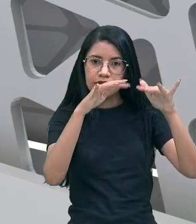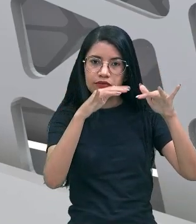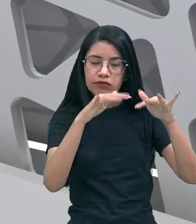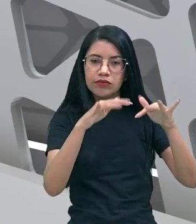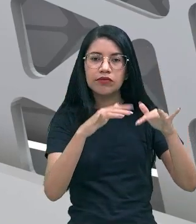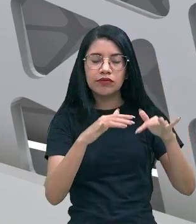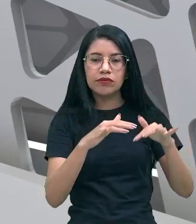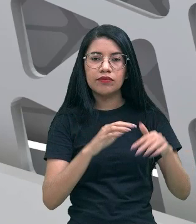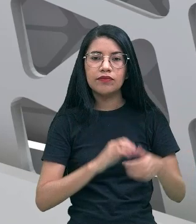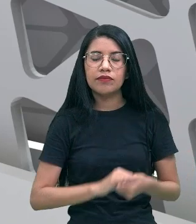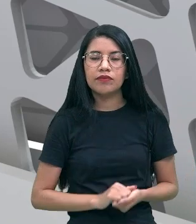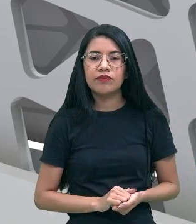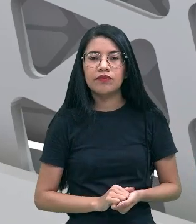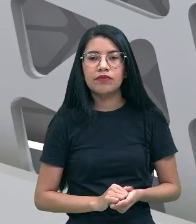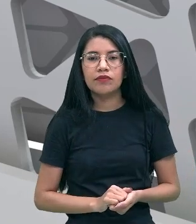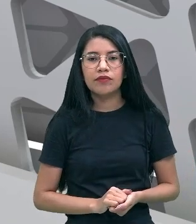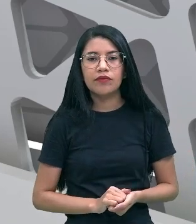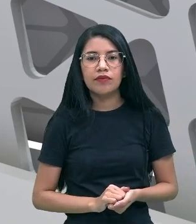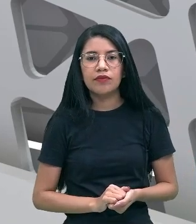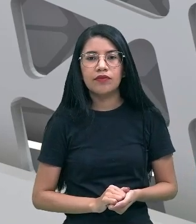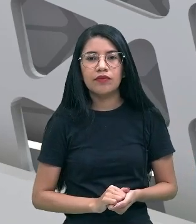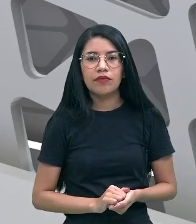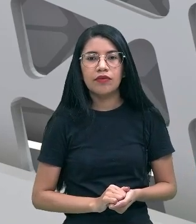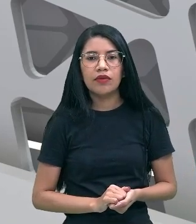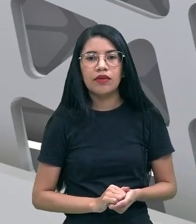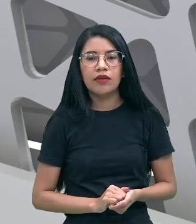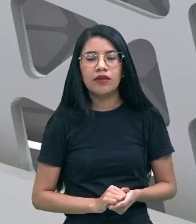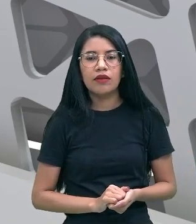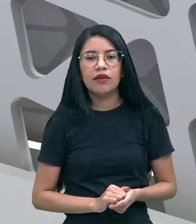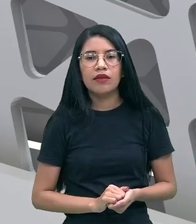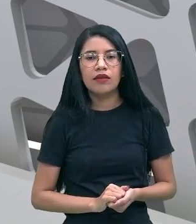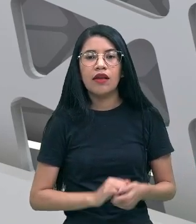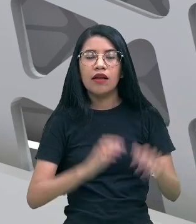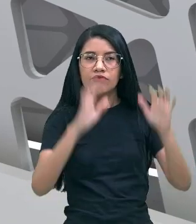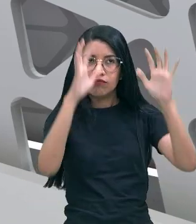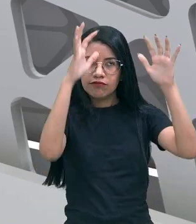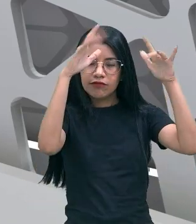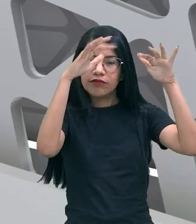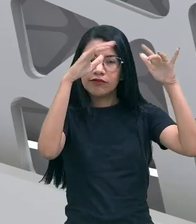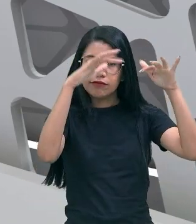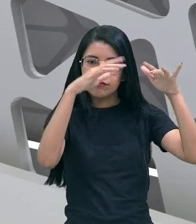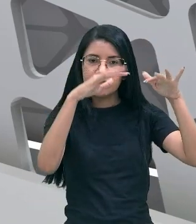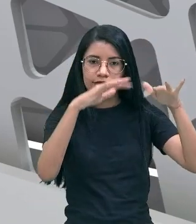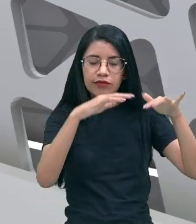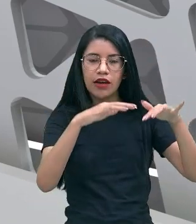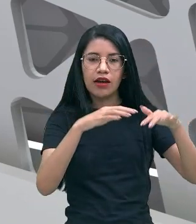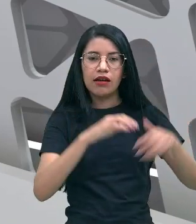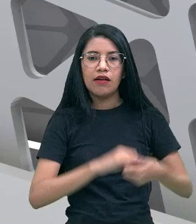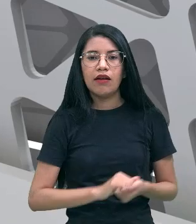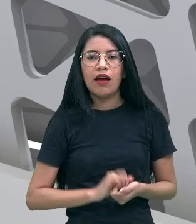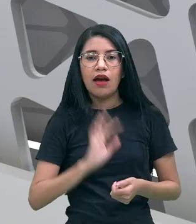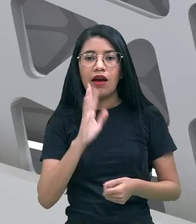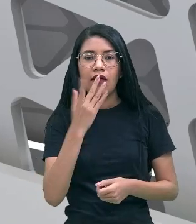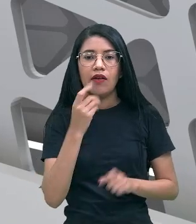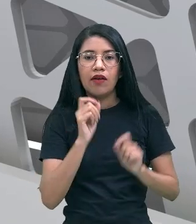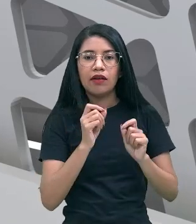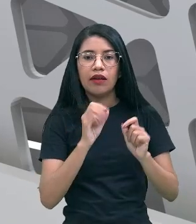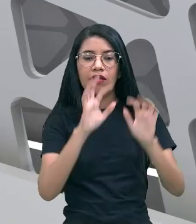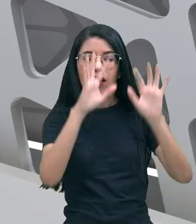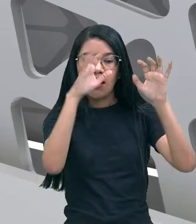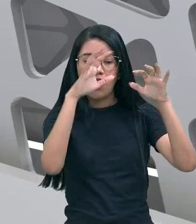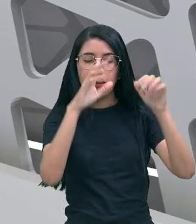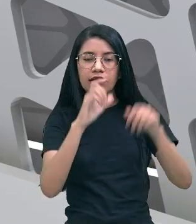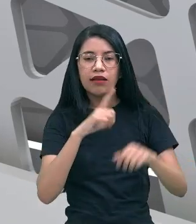tem a precipitação é a chuva cair, tá bom? O que vai acontecer? Essa chuva vai